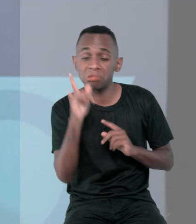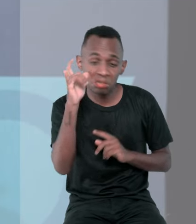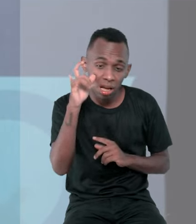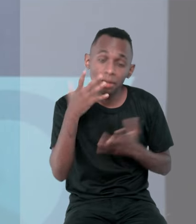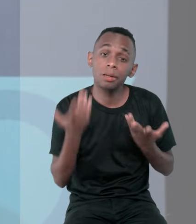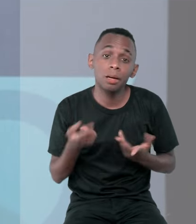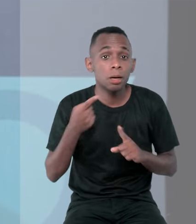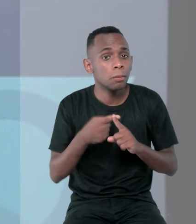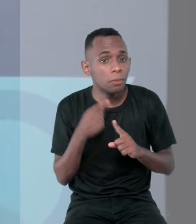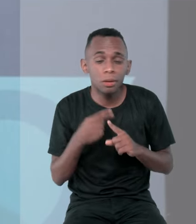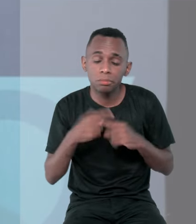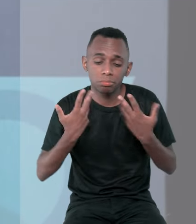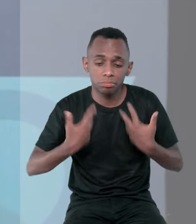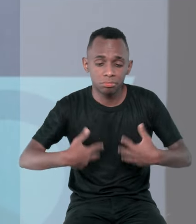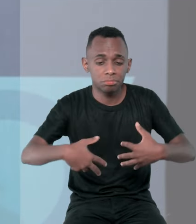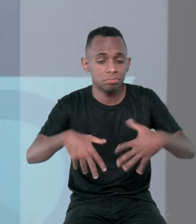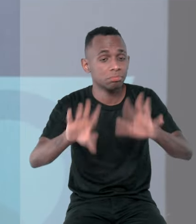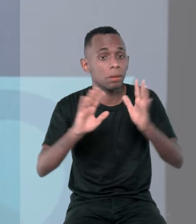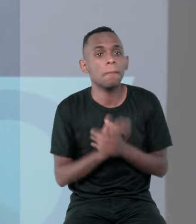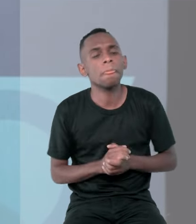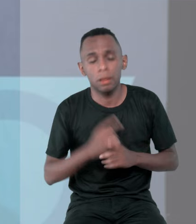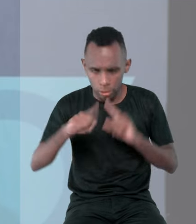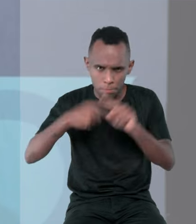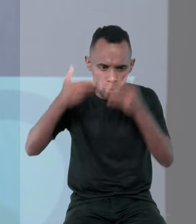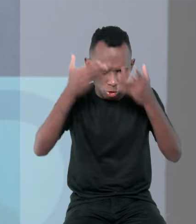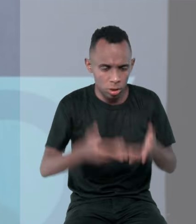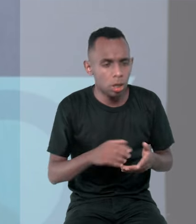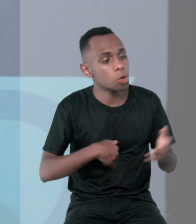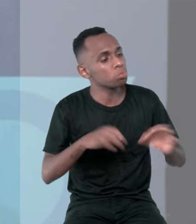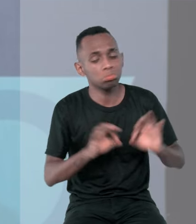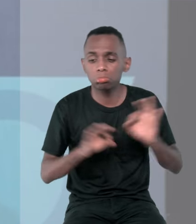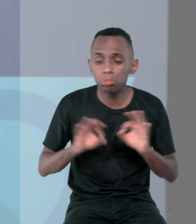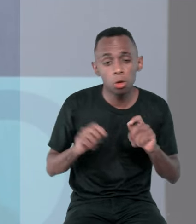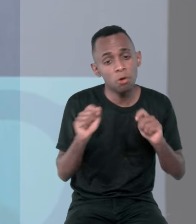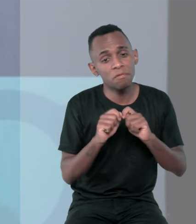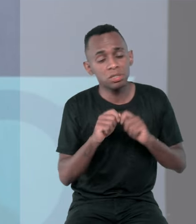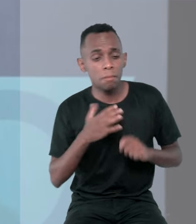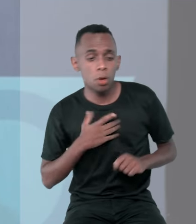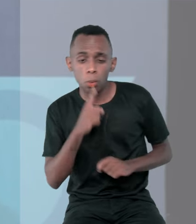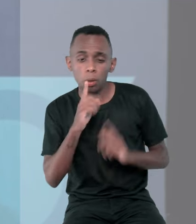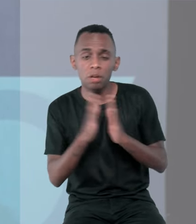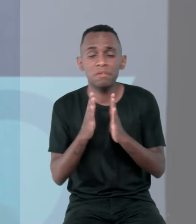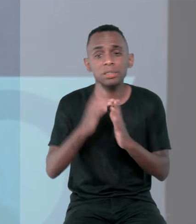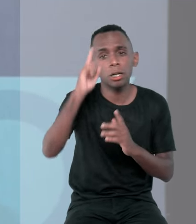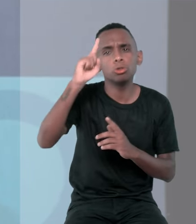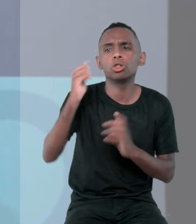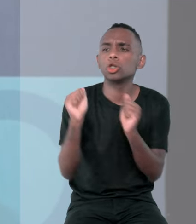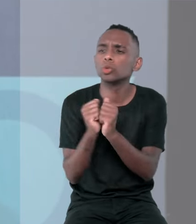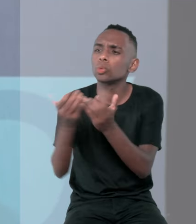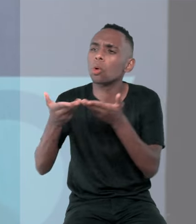porque foi muito sintomático, assim, né? Aí um dia depois, eu estava planejando o que fazer no meu aniversário com amigos,